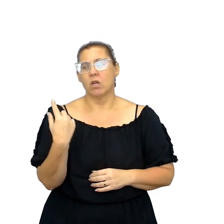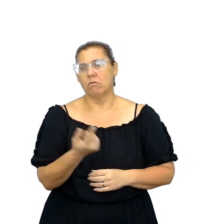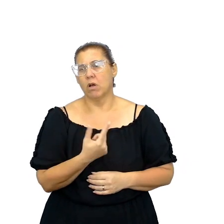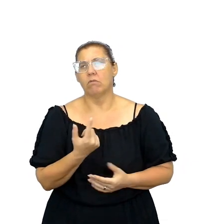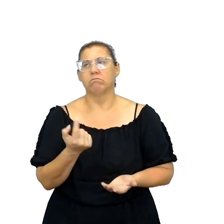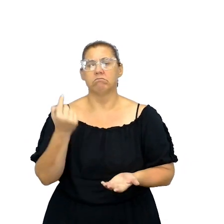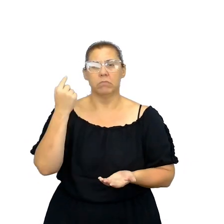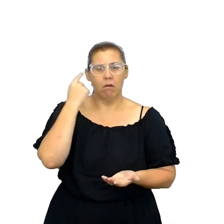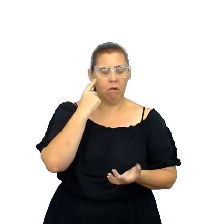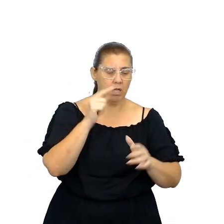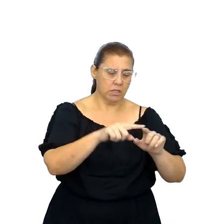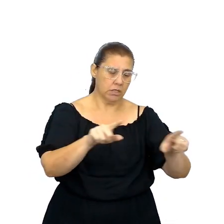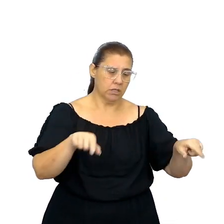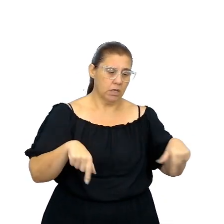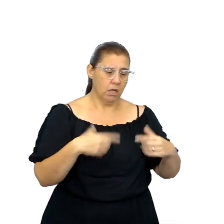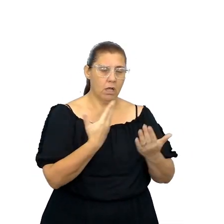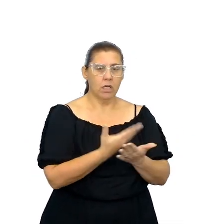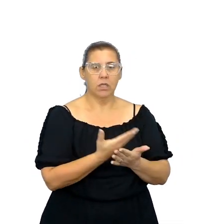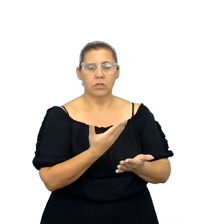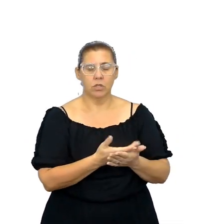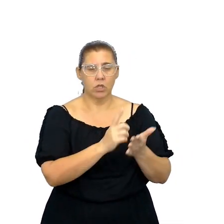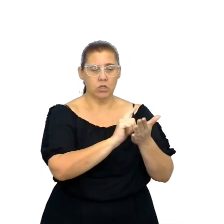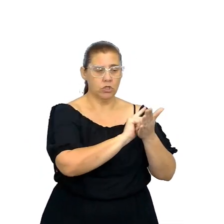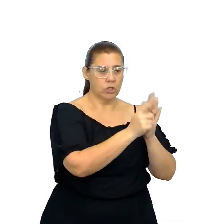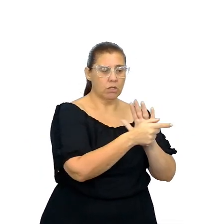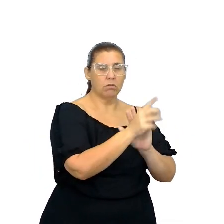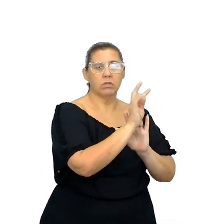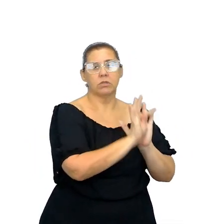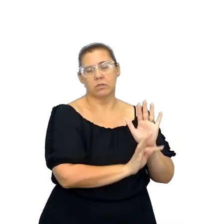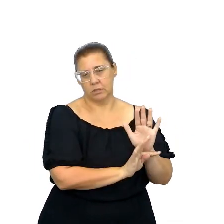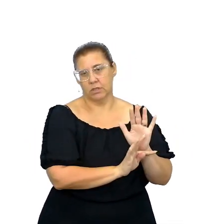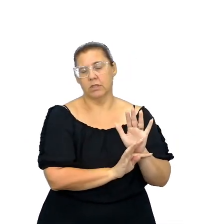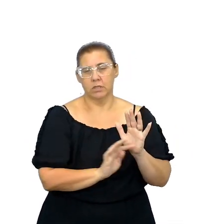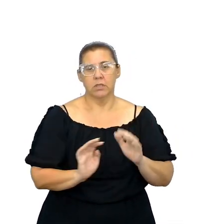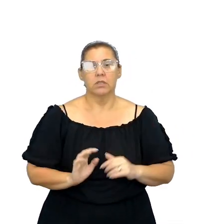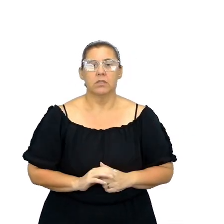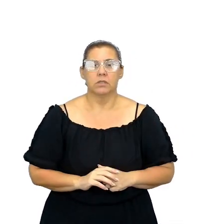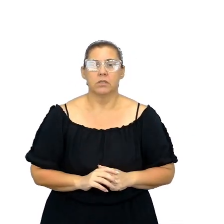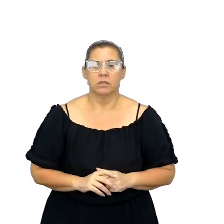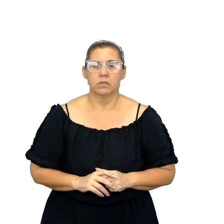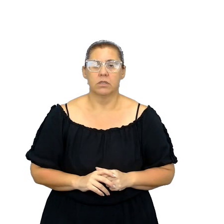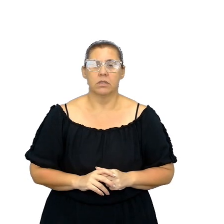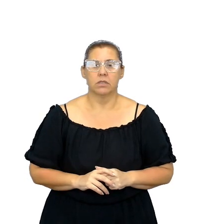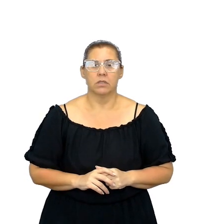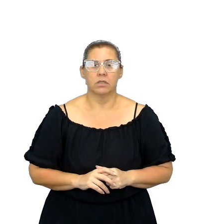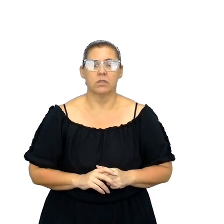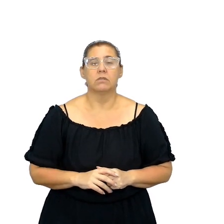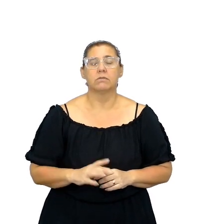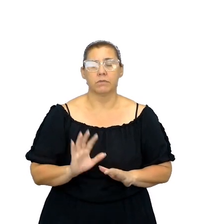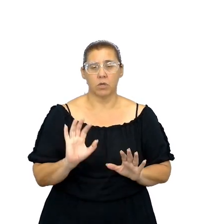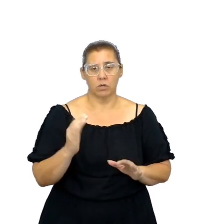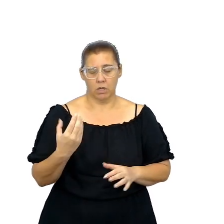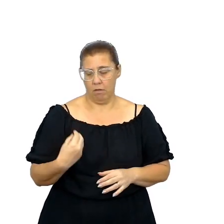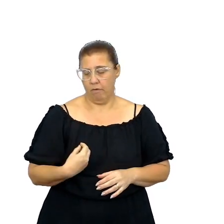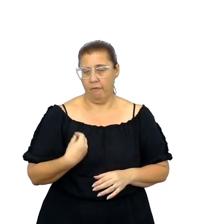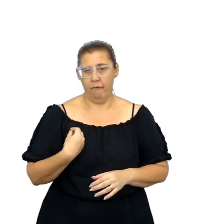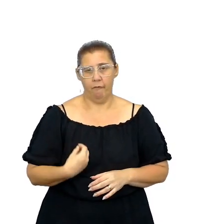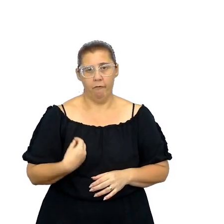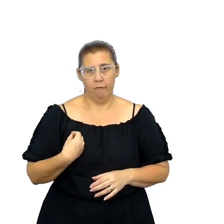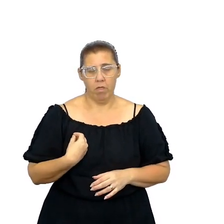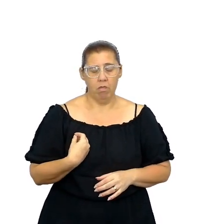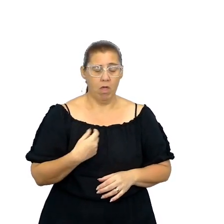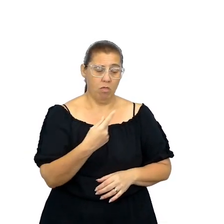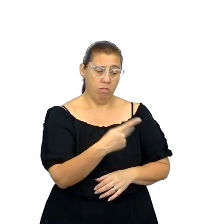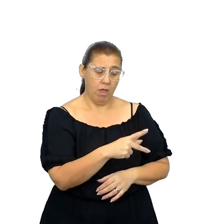para a sala de aula a partir de gêneros textuais que circulam na vida deles, né,